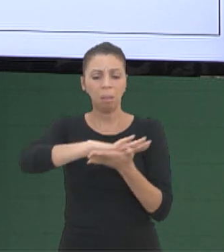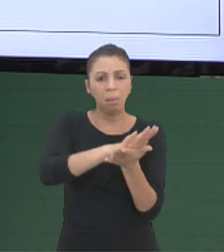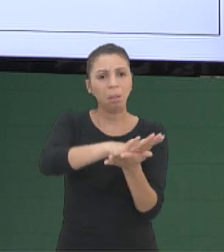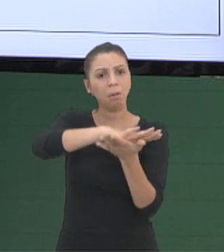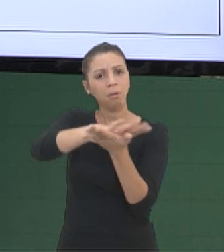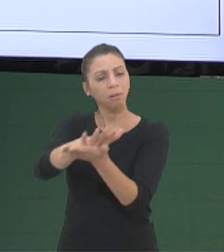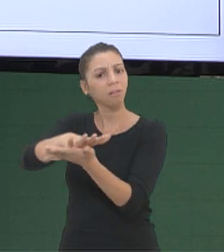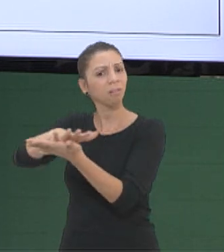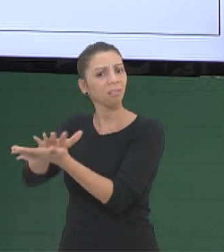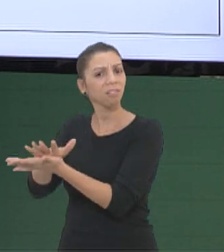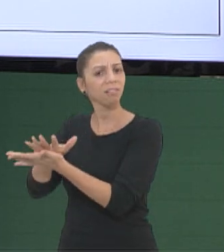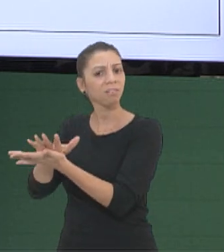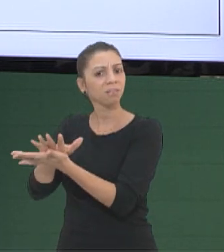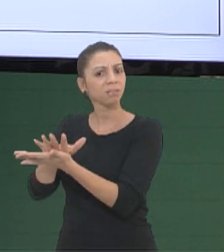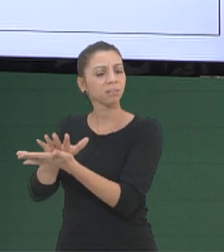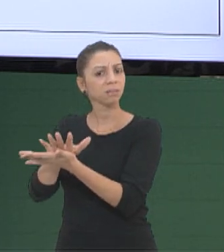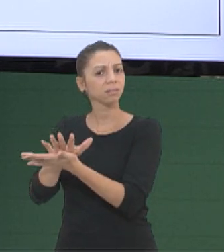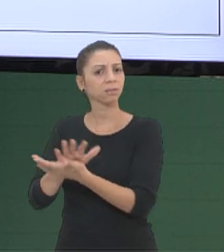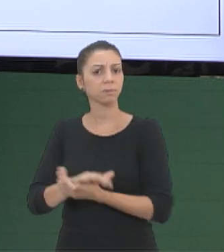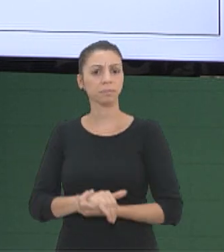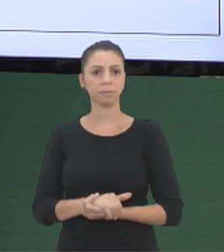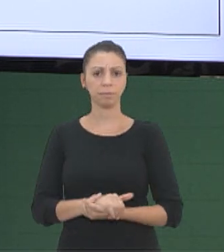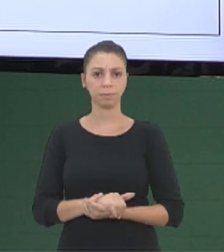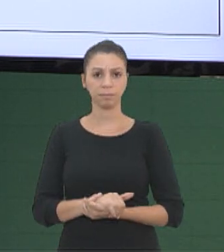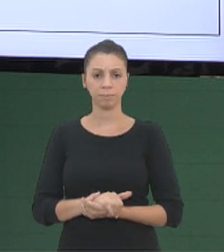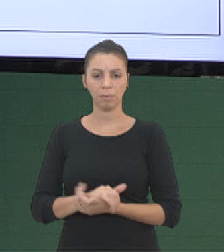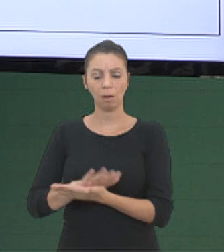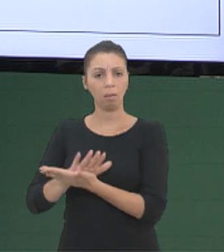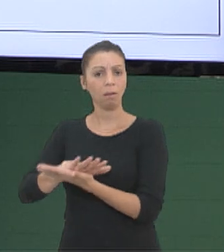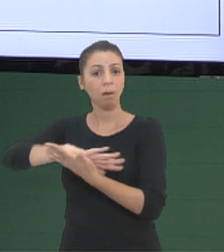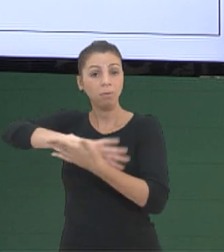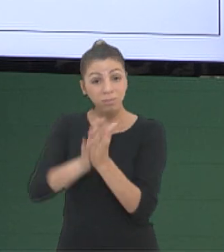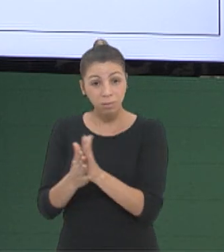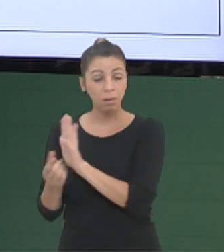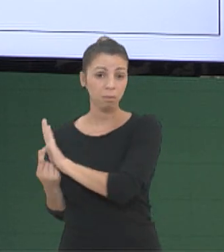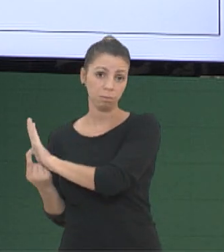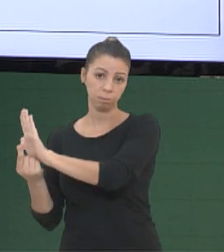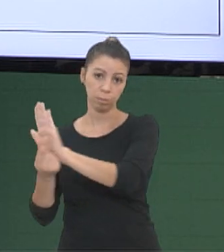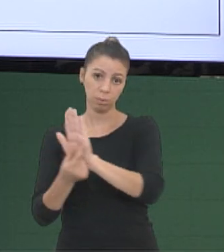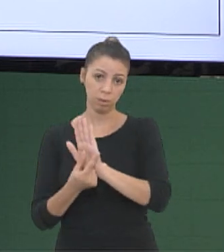um abismo para a burguesia,